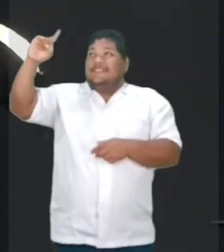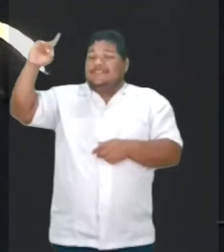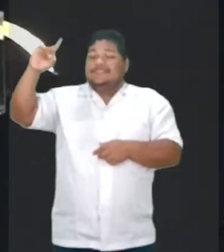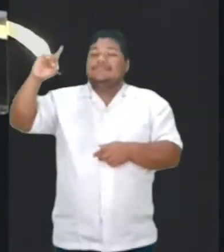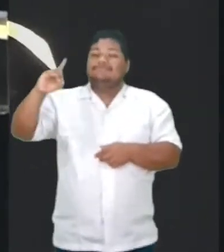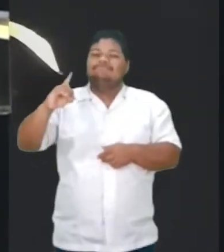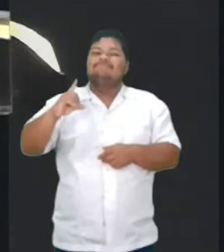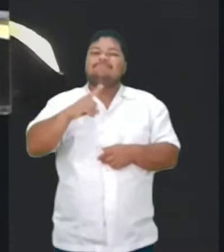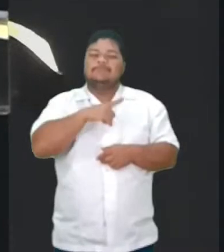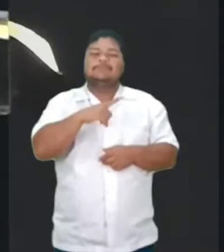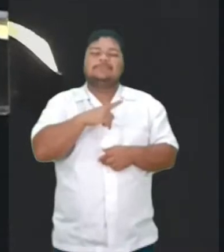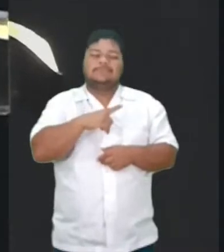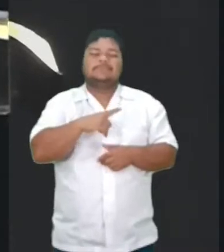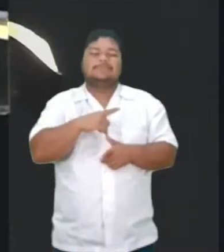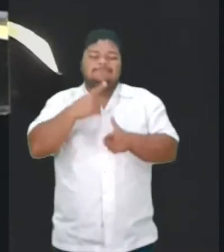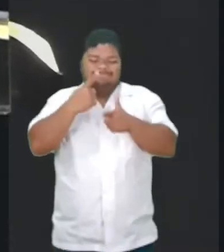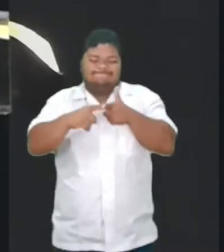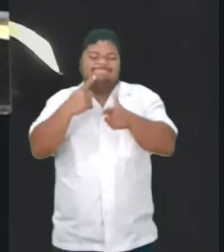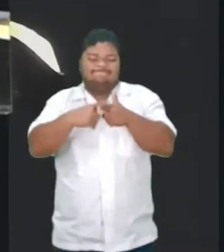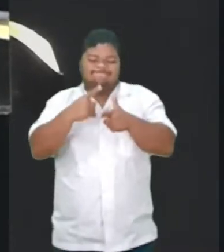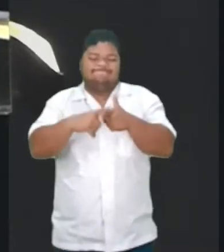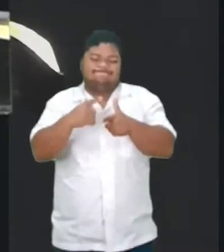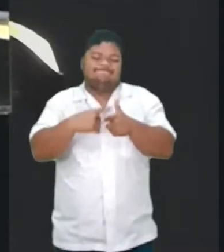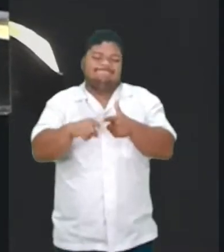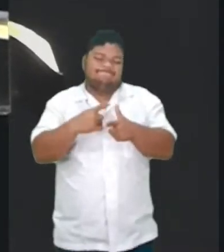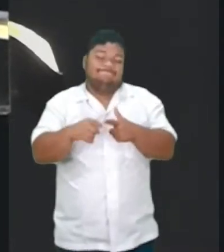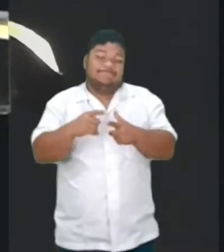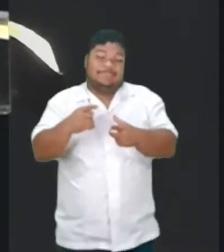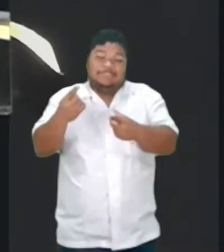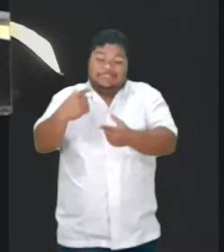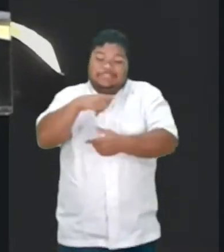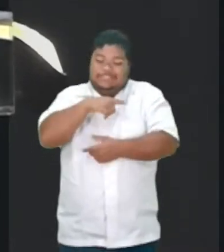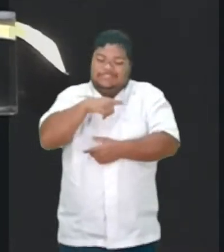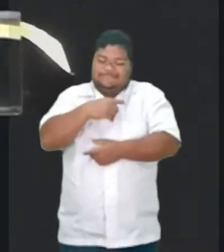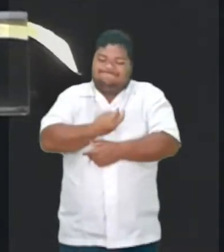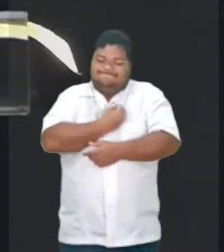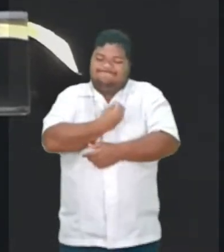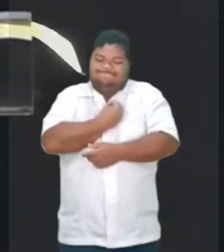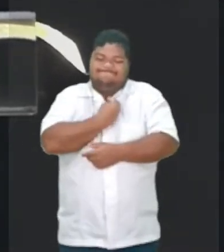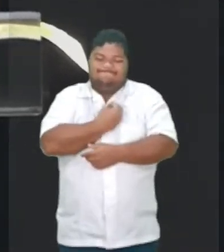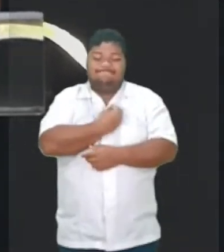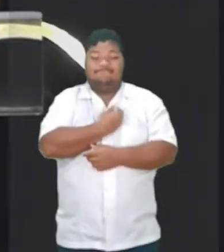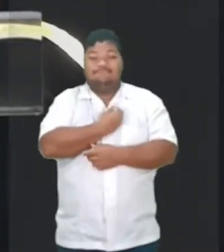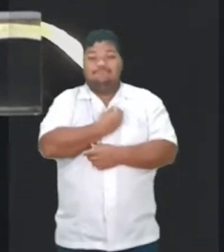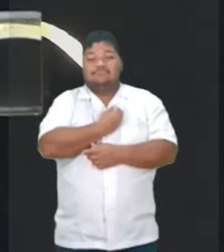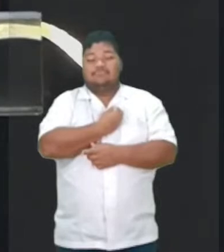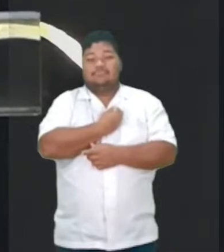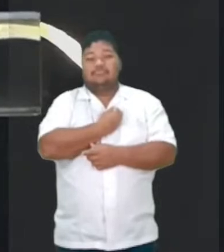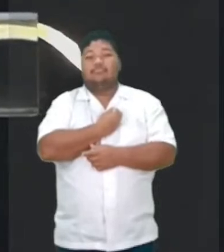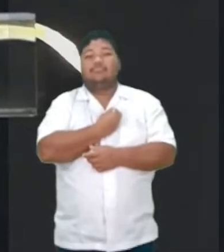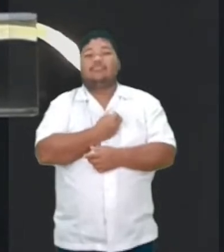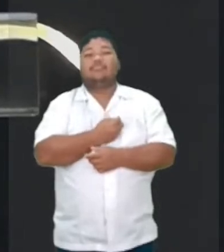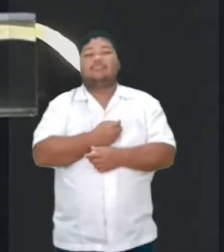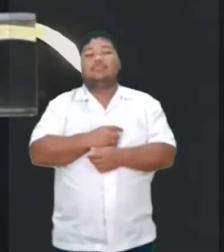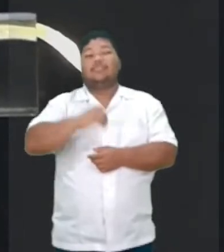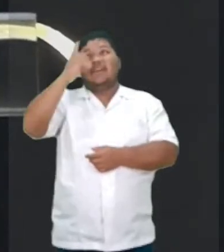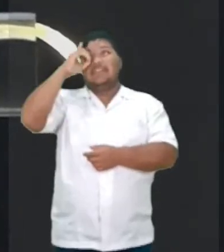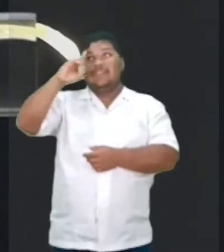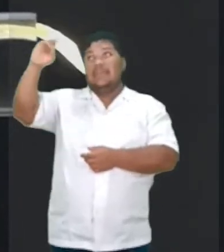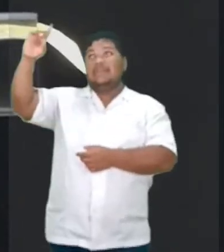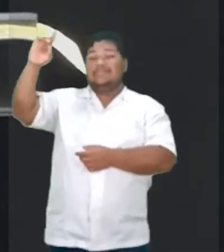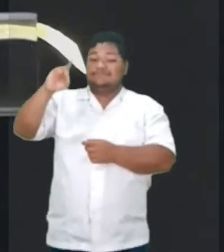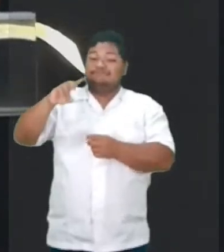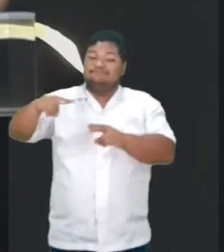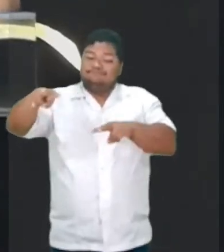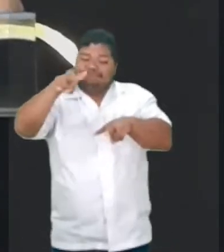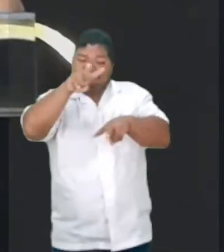dos problemas que afligem as nossas vidas. O mínimo. Deus está olhando e permitindo